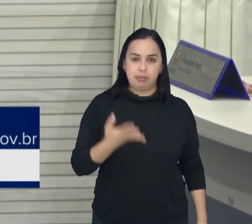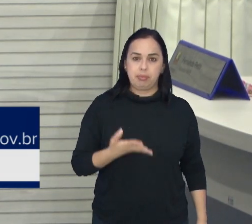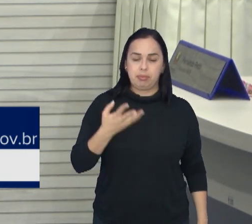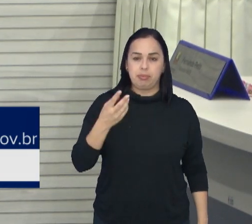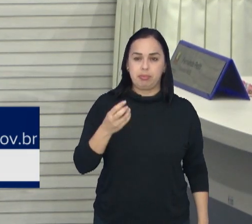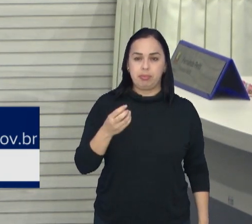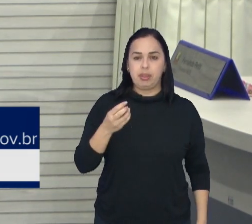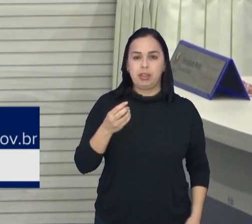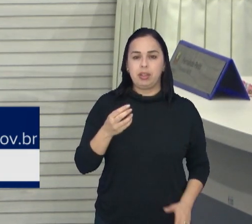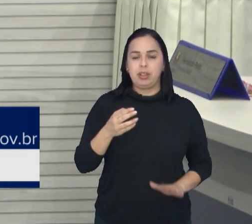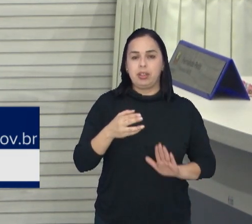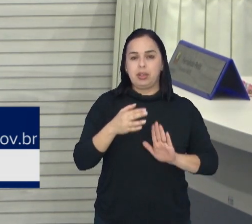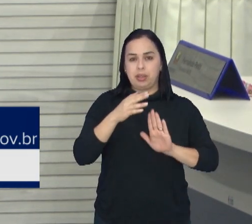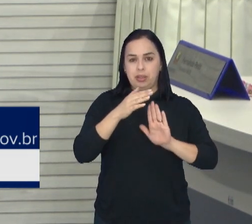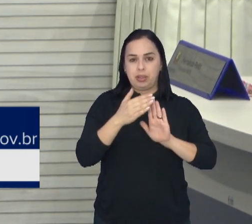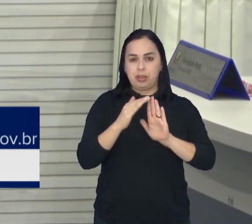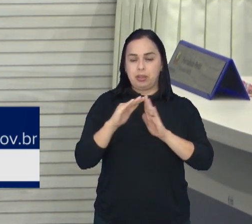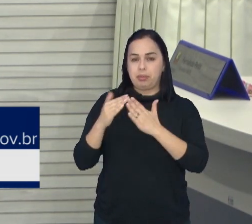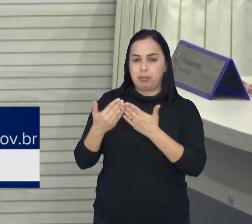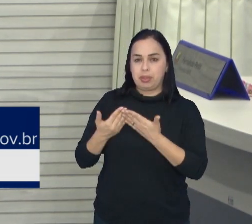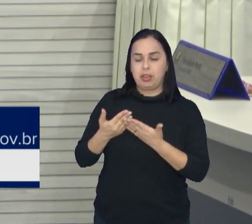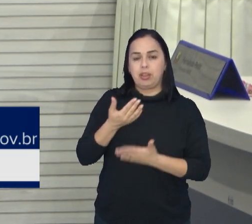5143/2023, requerimento